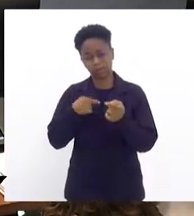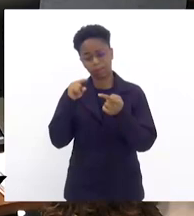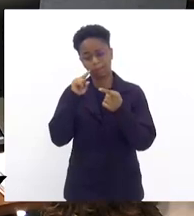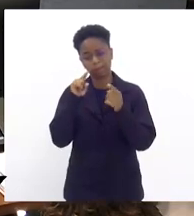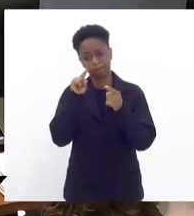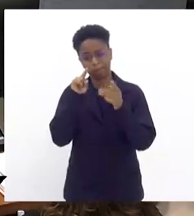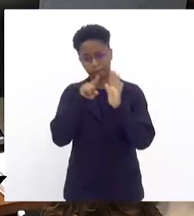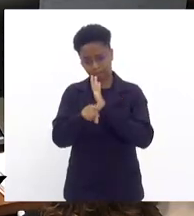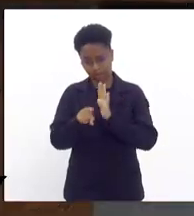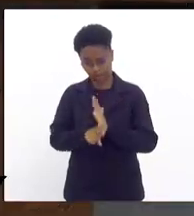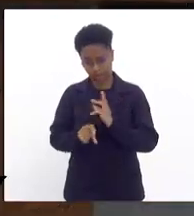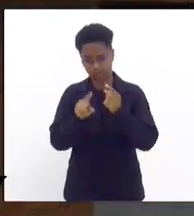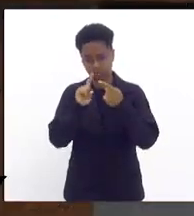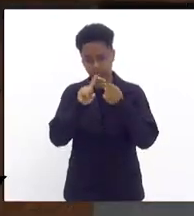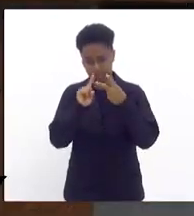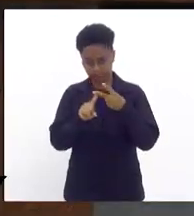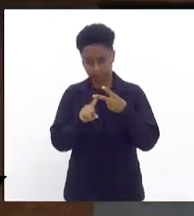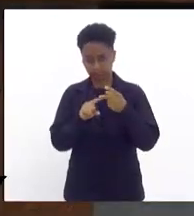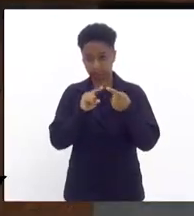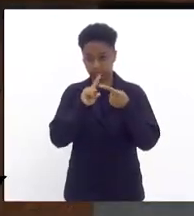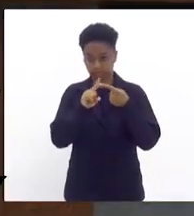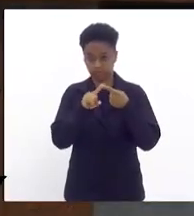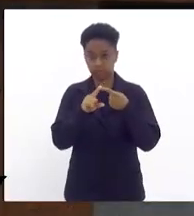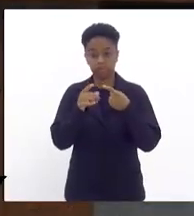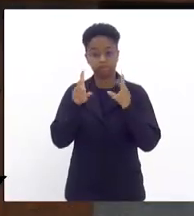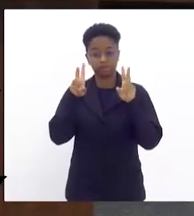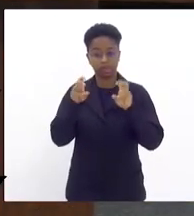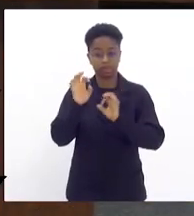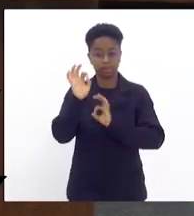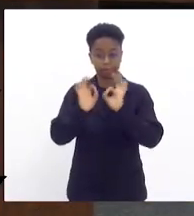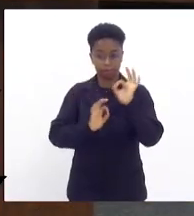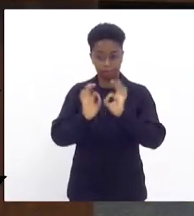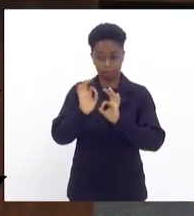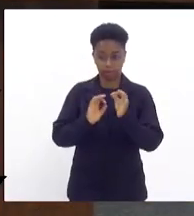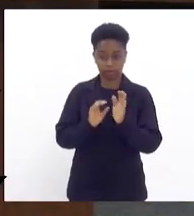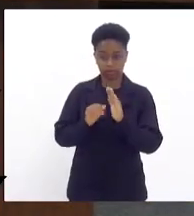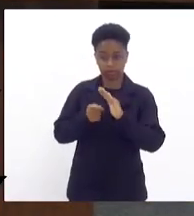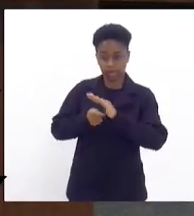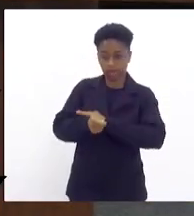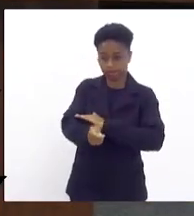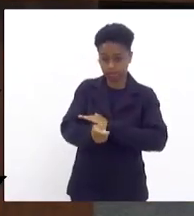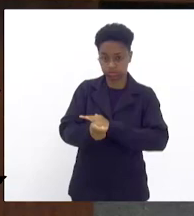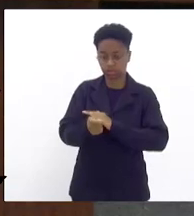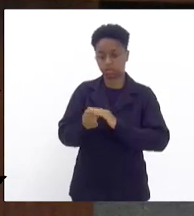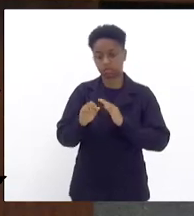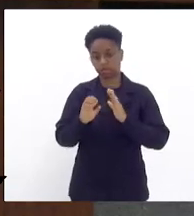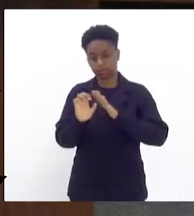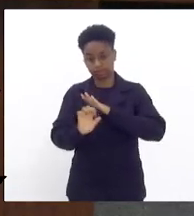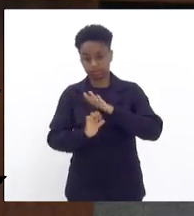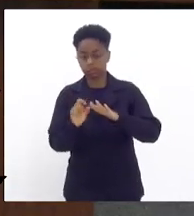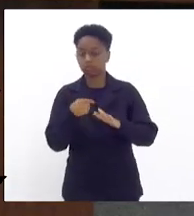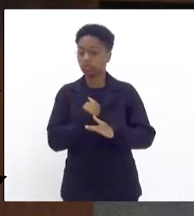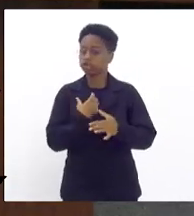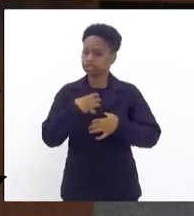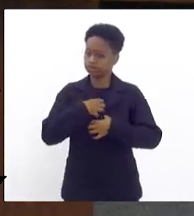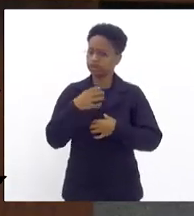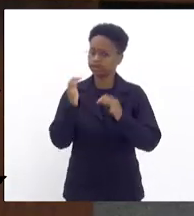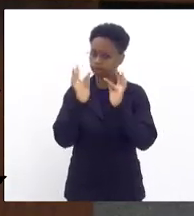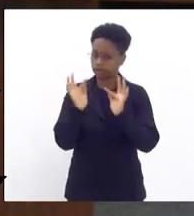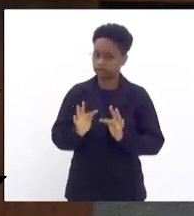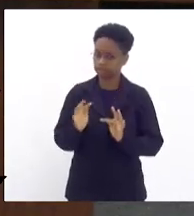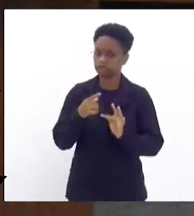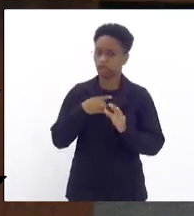né? Falar sobre dois assuntos. O primeiro é sobre o plano de investimentos das empresas. A gente fica muito feliz que a Genersa tenha